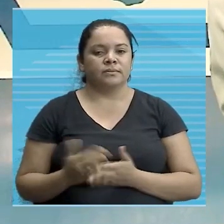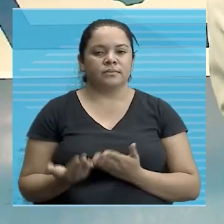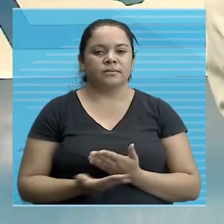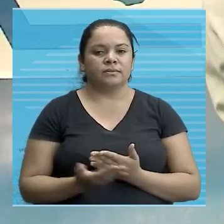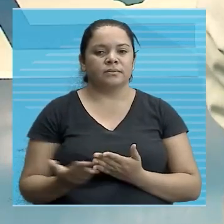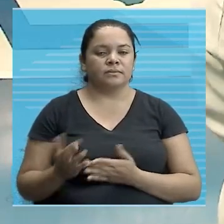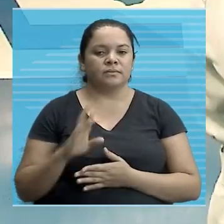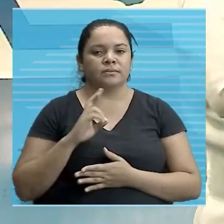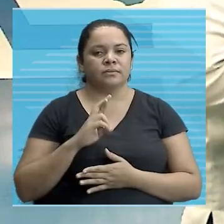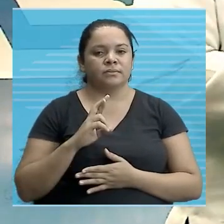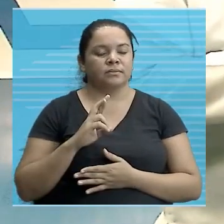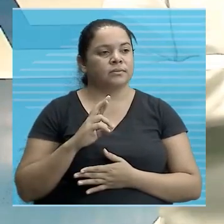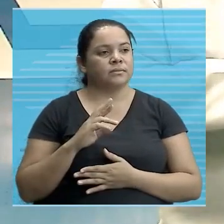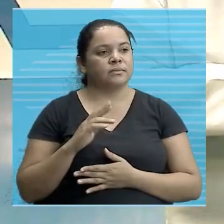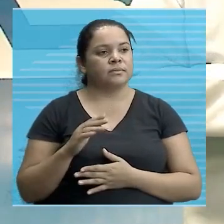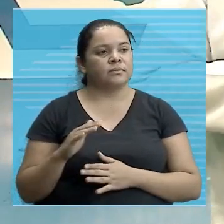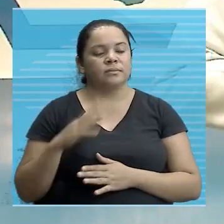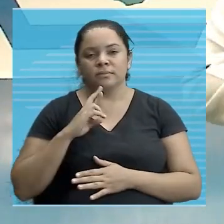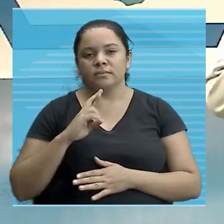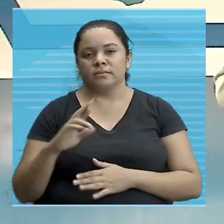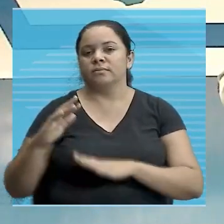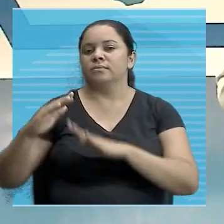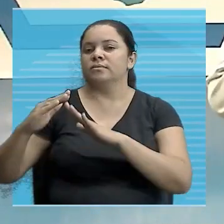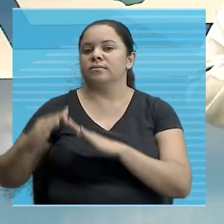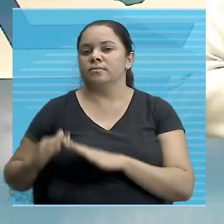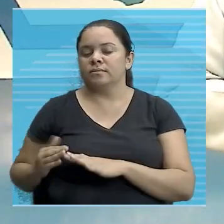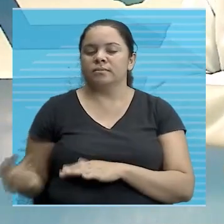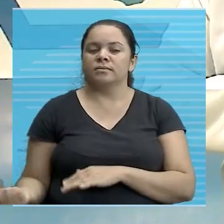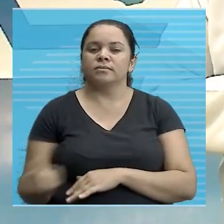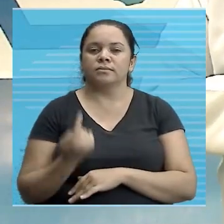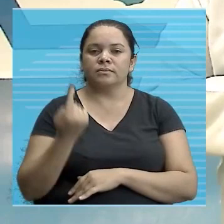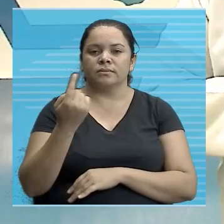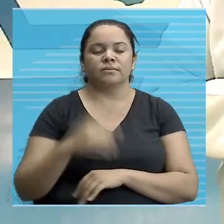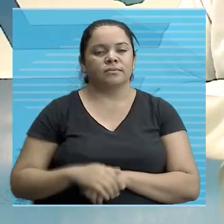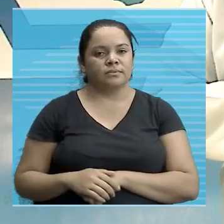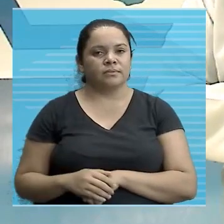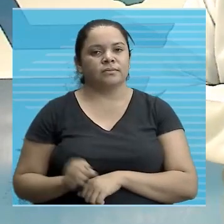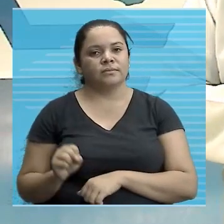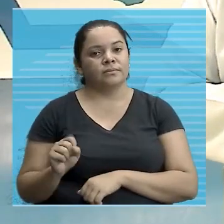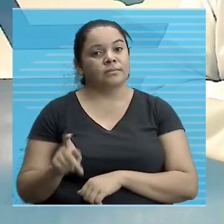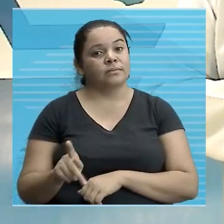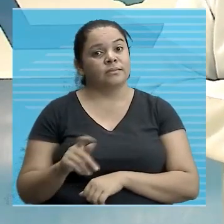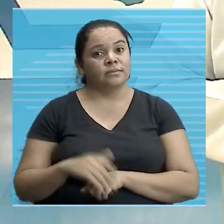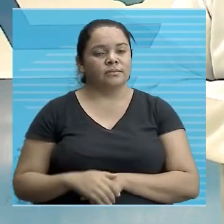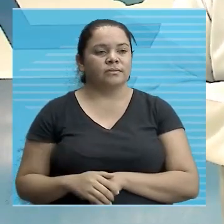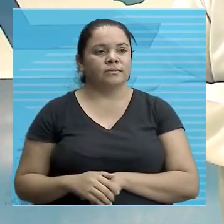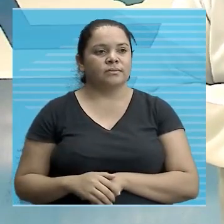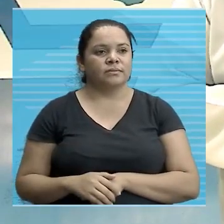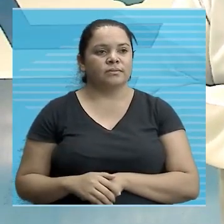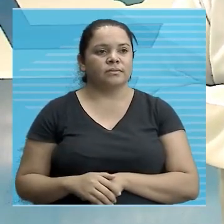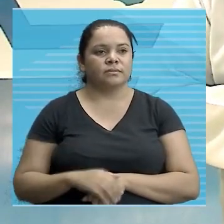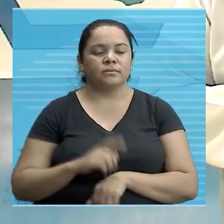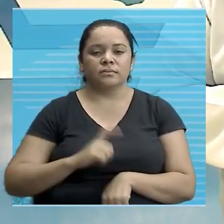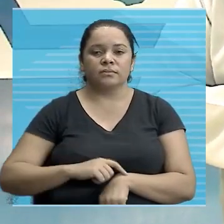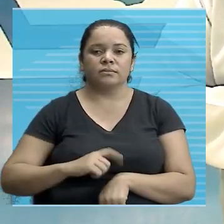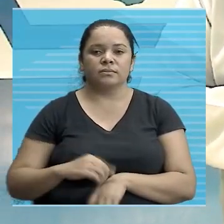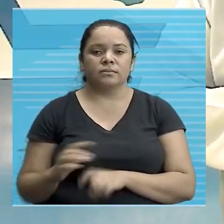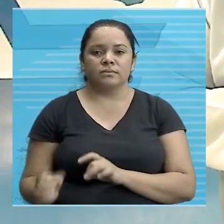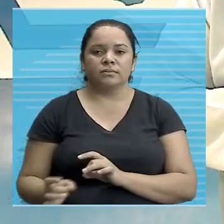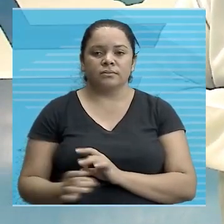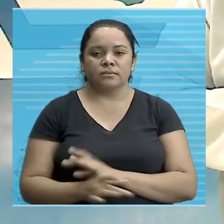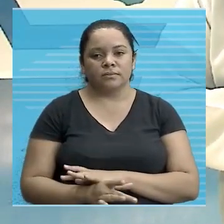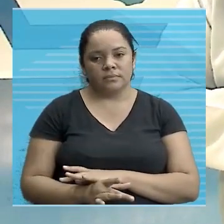é o gabarito, mas que você tenha copiado ou feito print aqui. Infelizmente, nosso tempo acabou, não